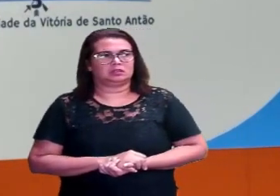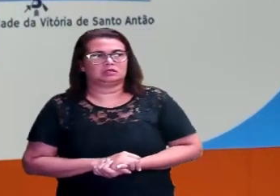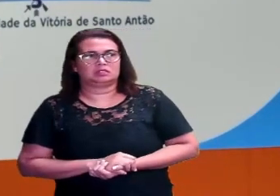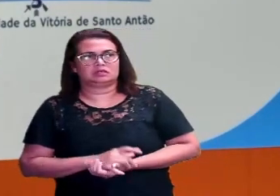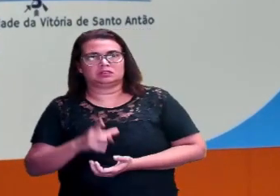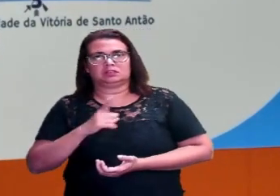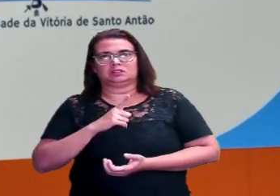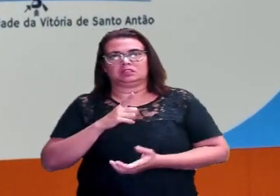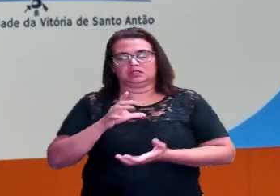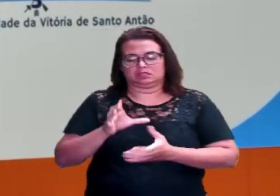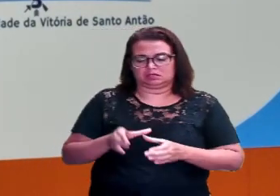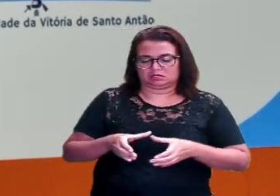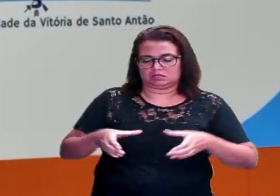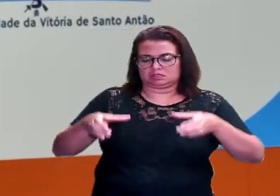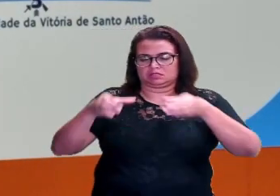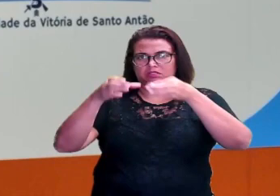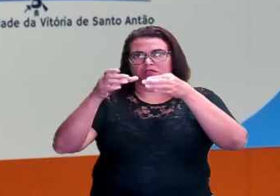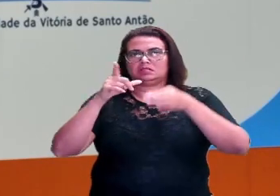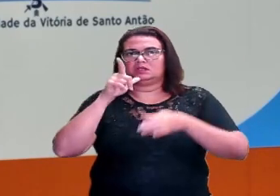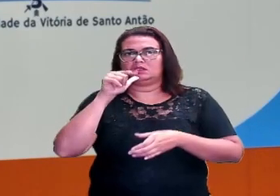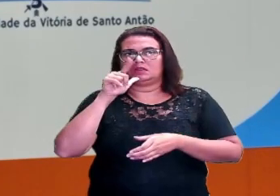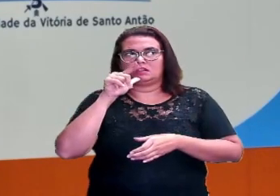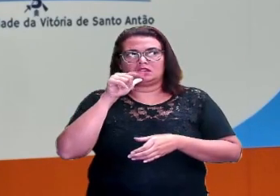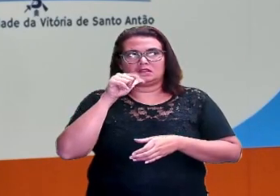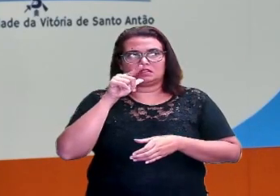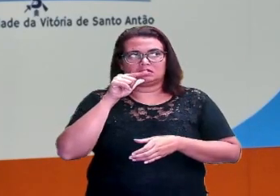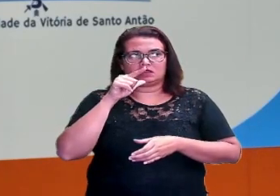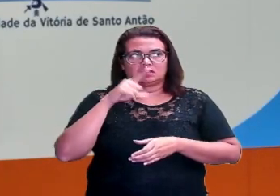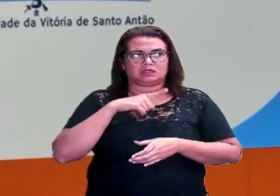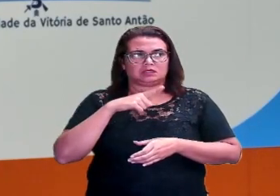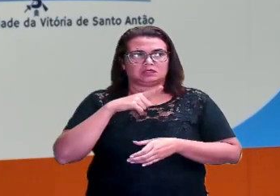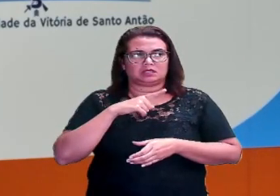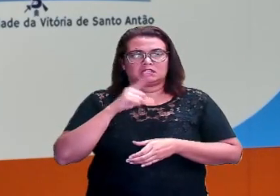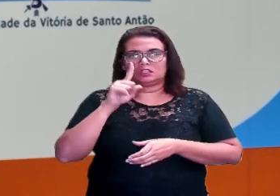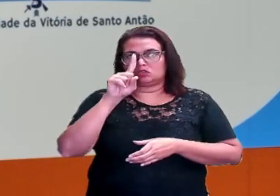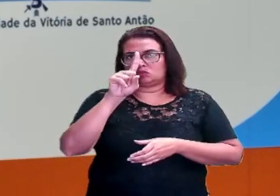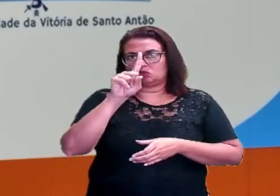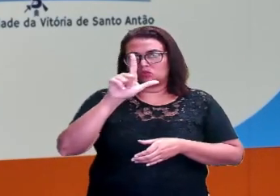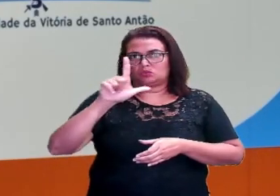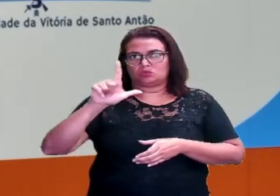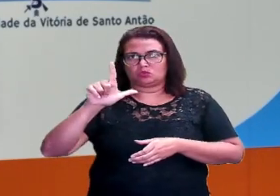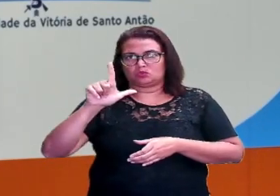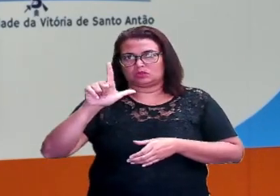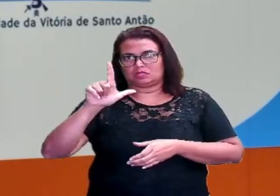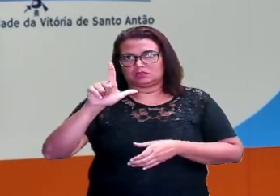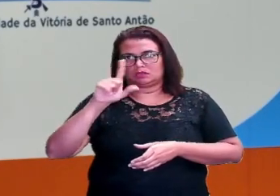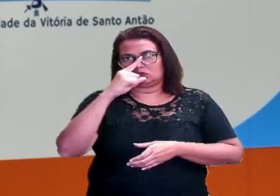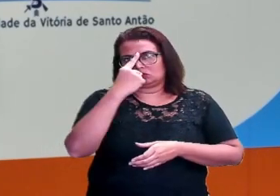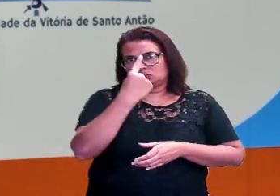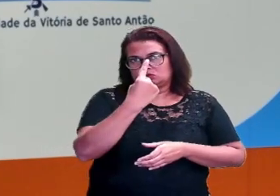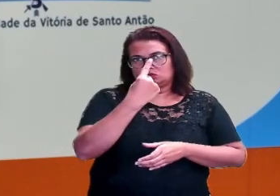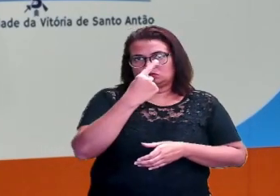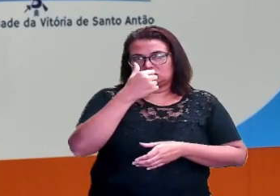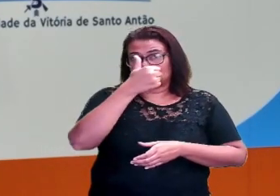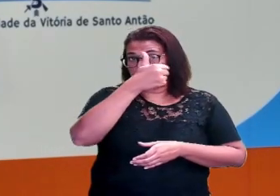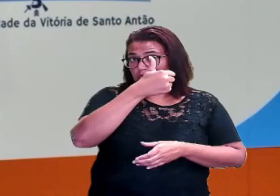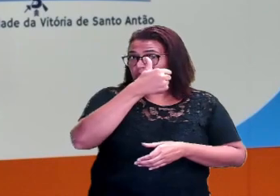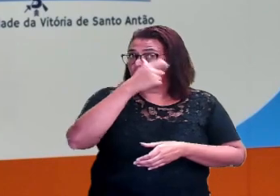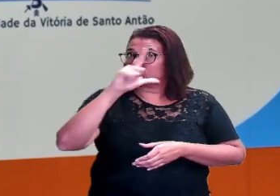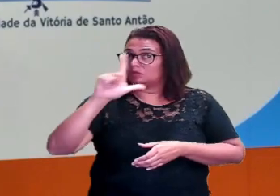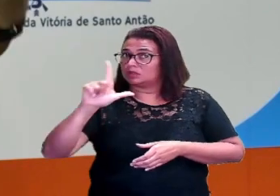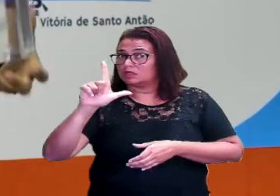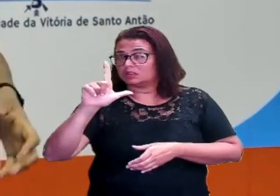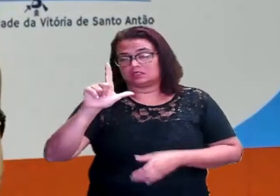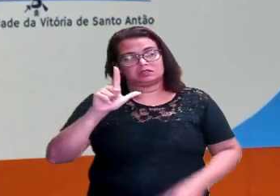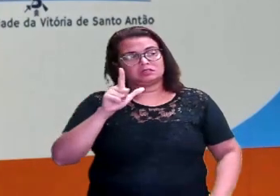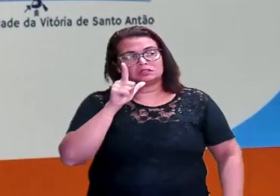trouxe aqui uma garrafa de água com 1 litro de água, tá? Tá aqui, ó, em 1 litro de água, tem a